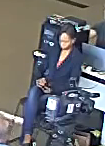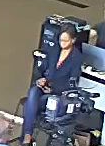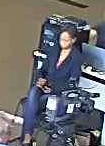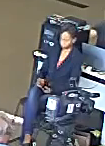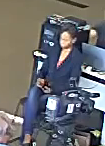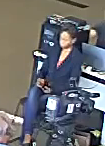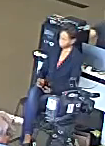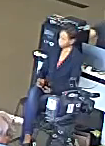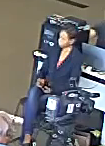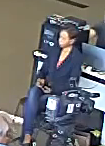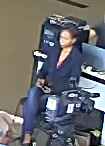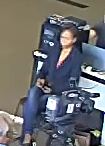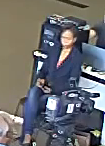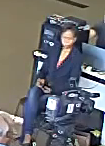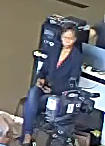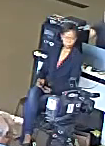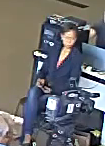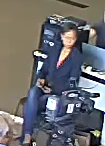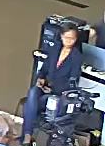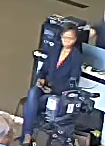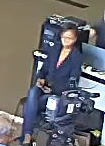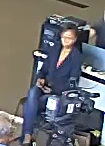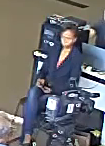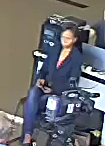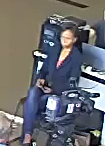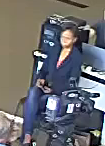físicos de Betim Márcio